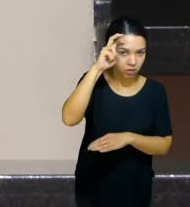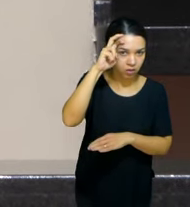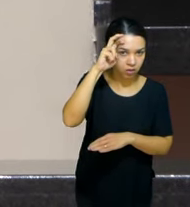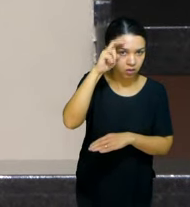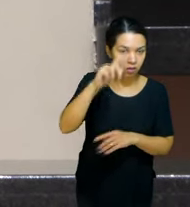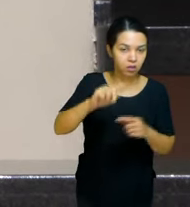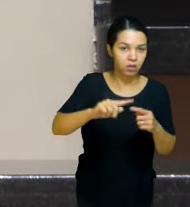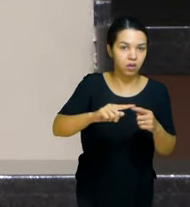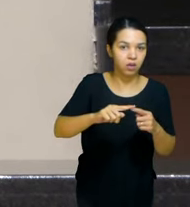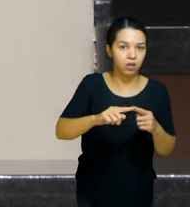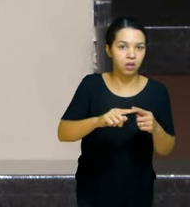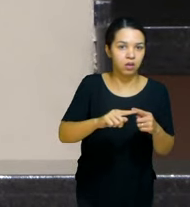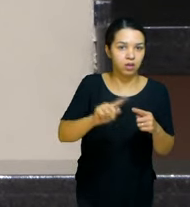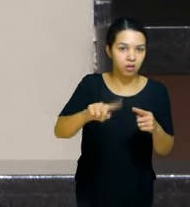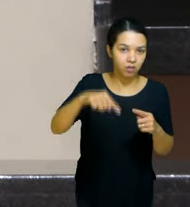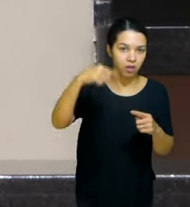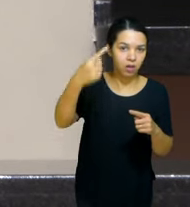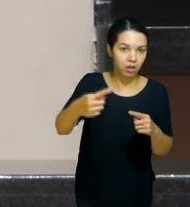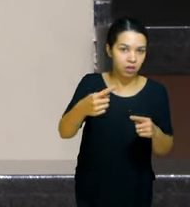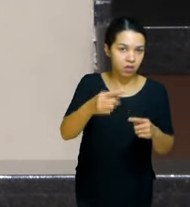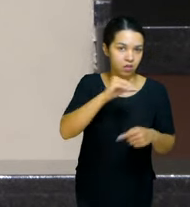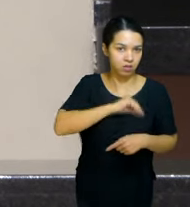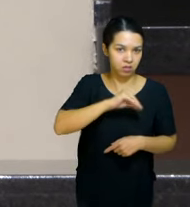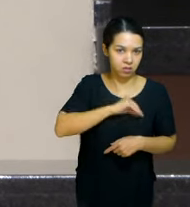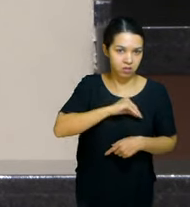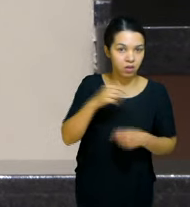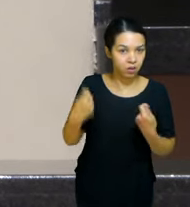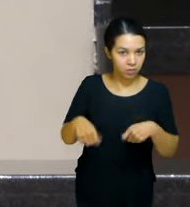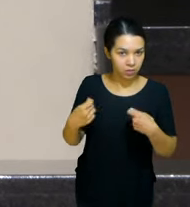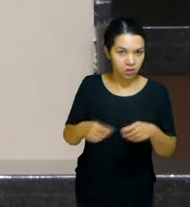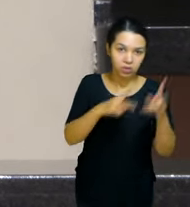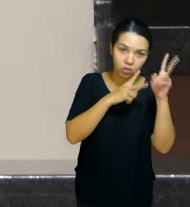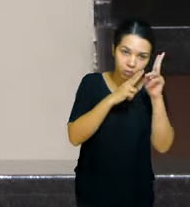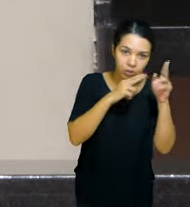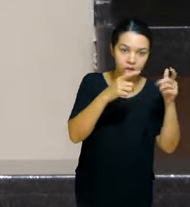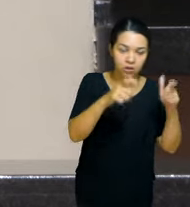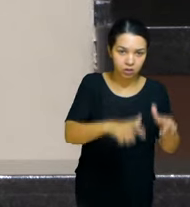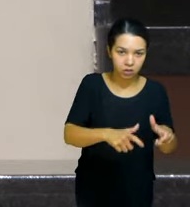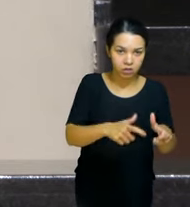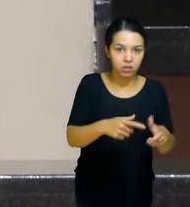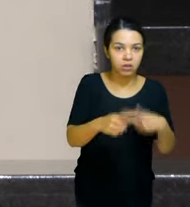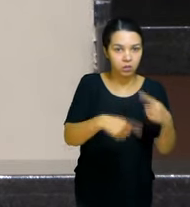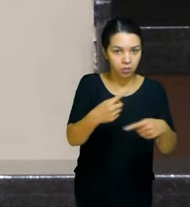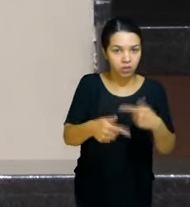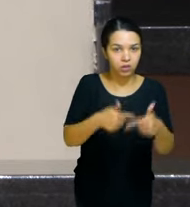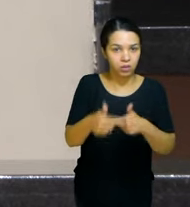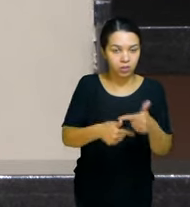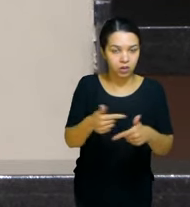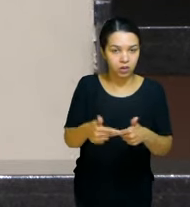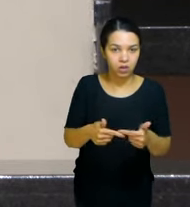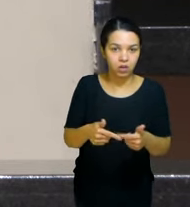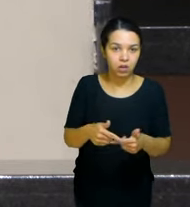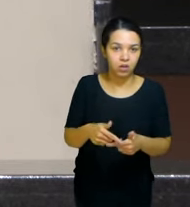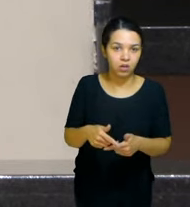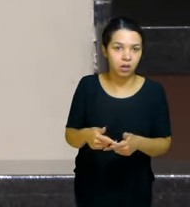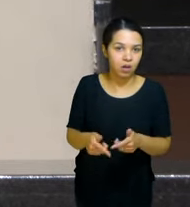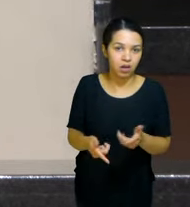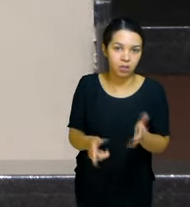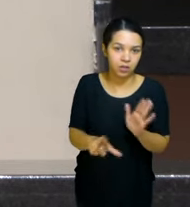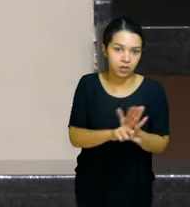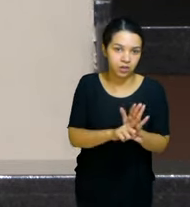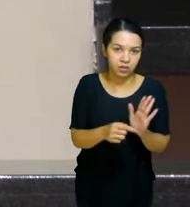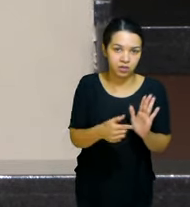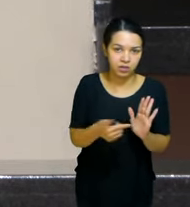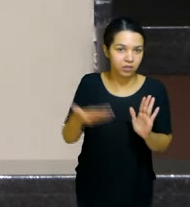partir de 8 horas da manhã de quinta-feira. Ele precisa dormir na cidade para o outro dia ele estar apto a trabalhar. Ah, mas não tem legalidade. Todos os